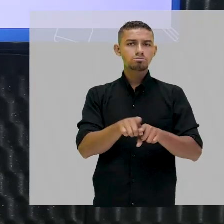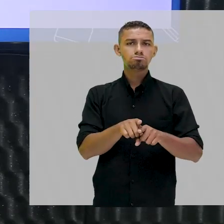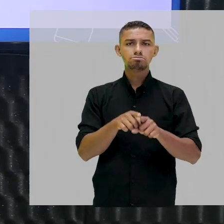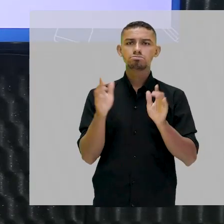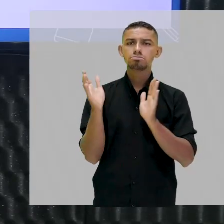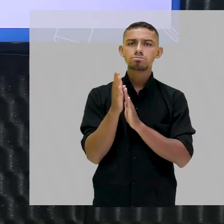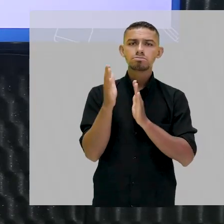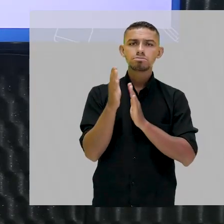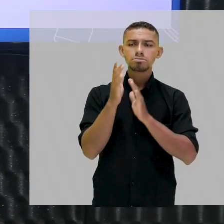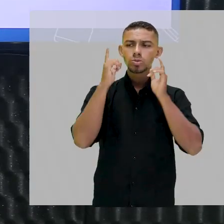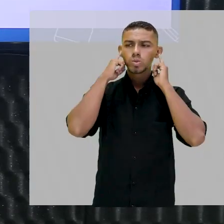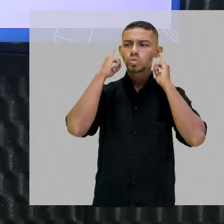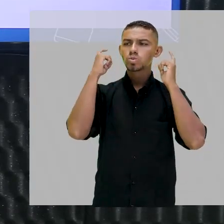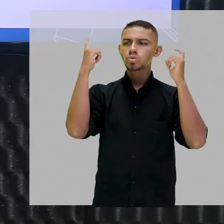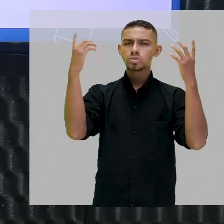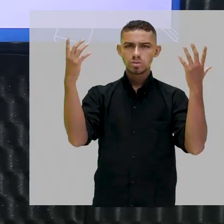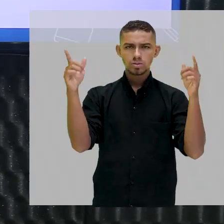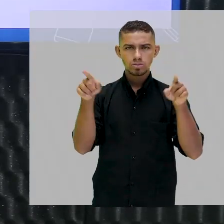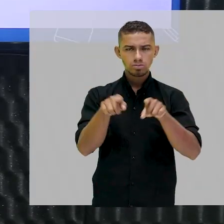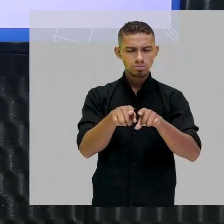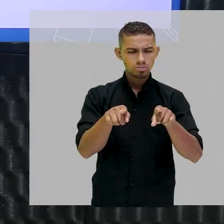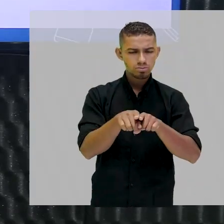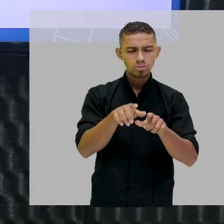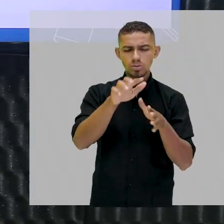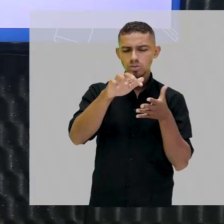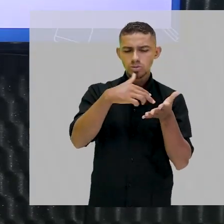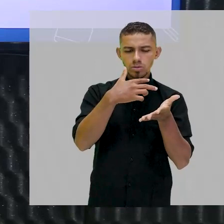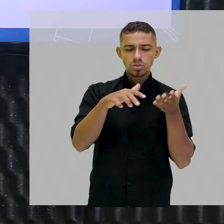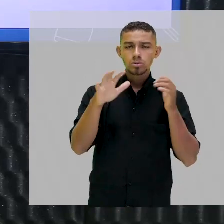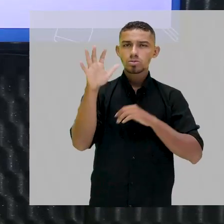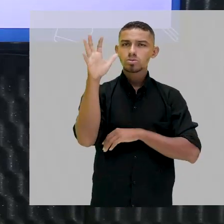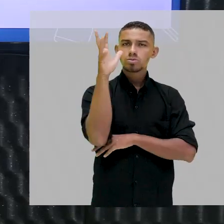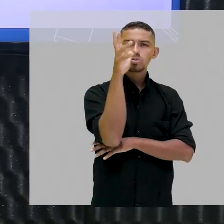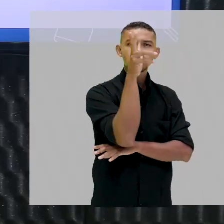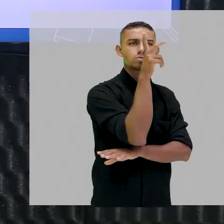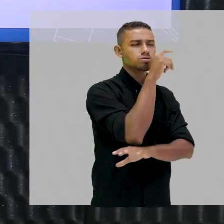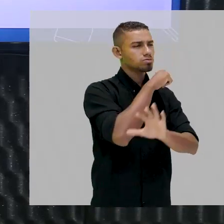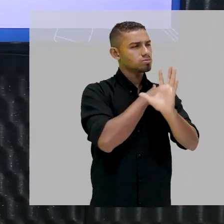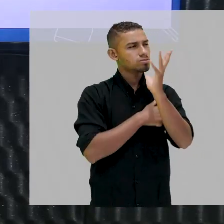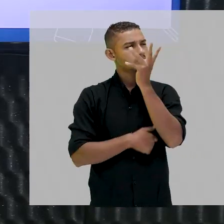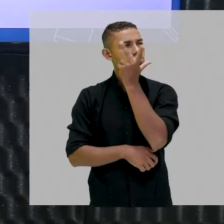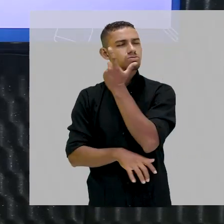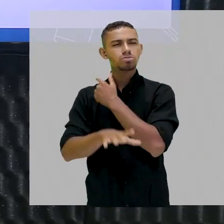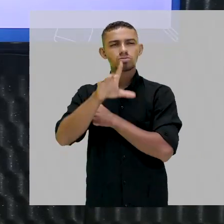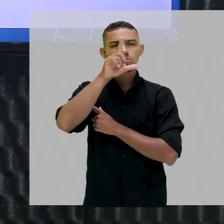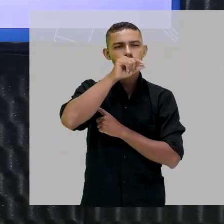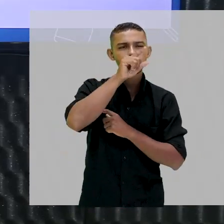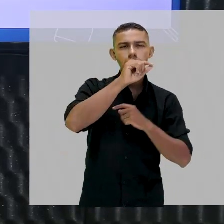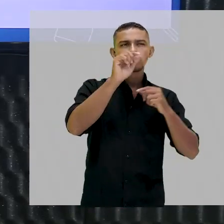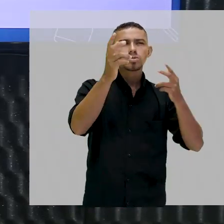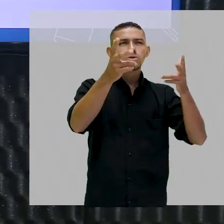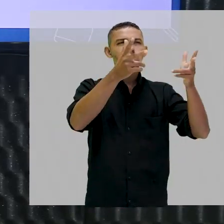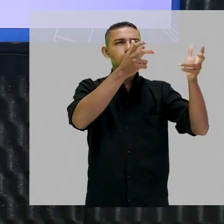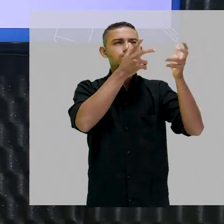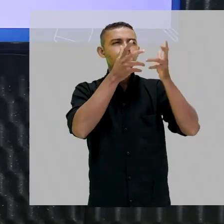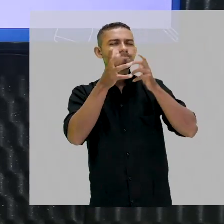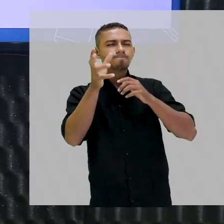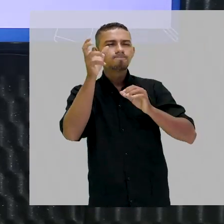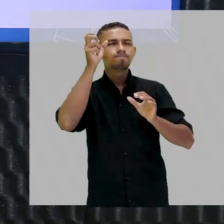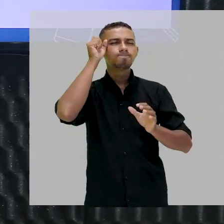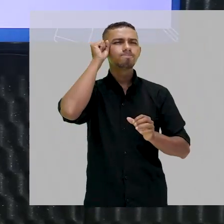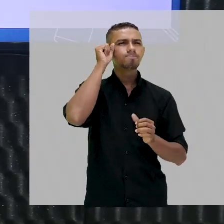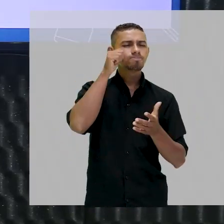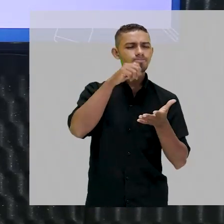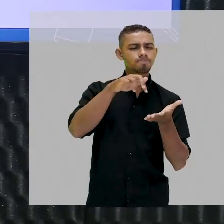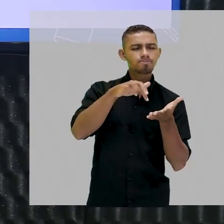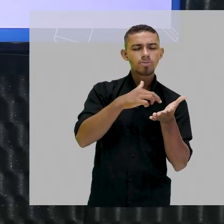palmas, a música do som da natureza mesmo em si. Eles dançavam como? Era uma forma